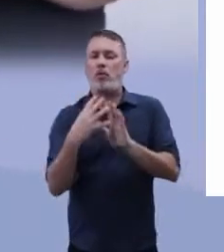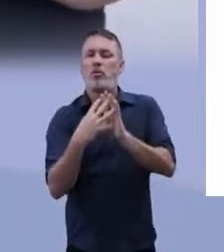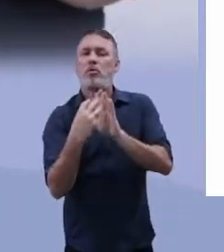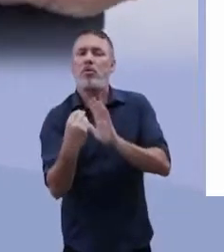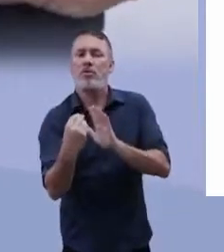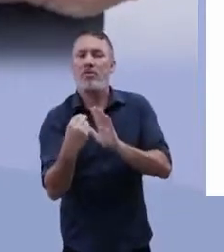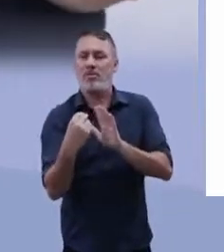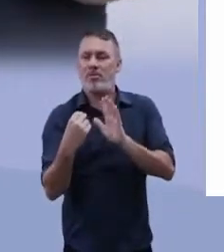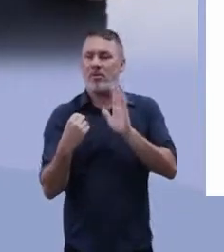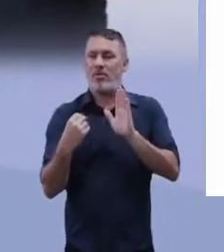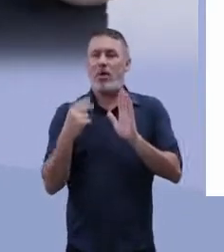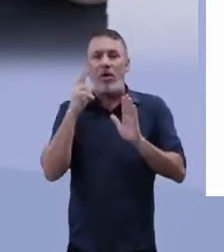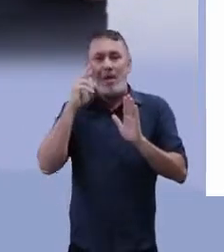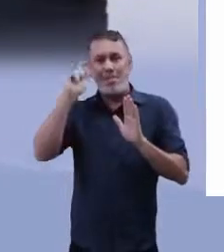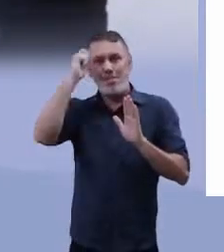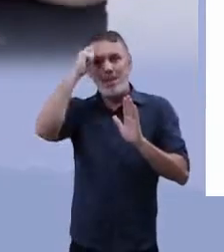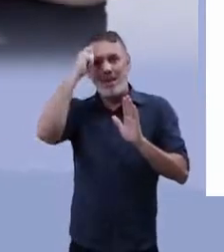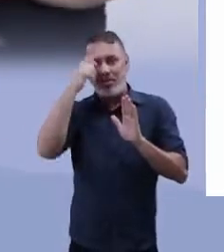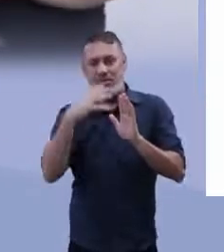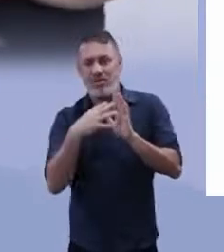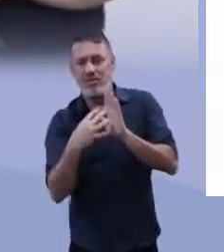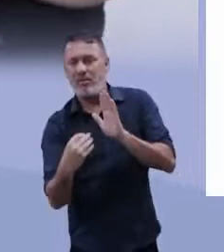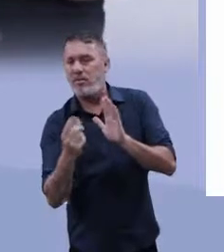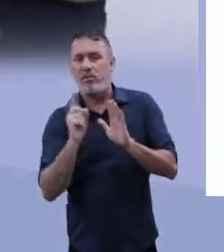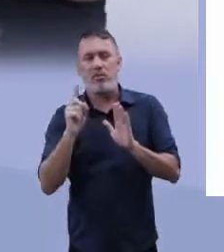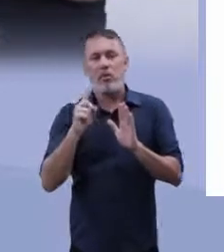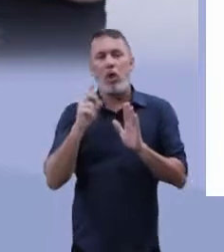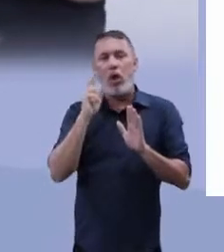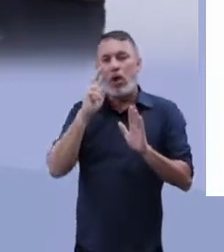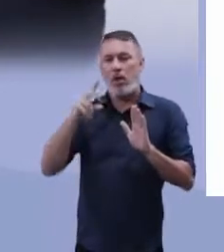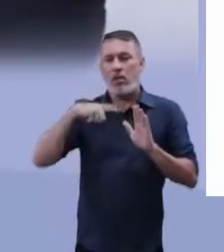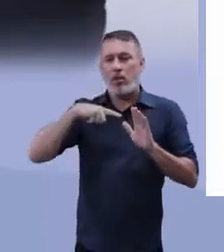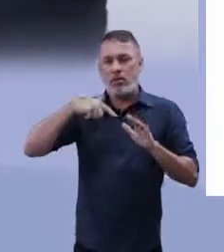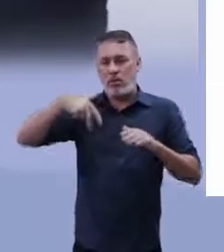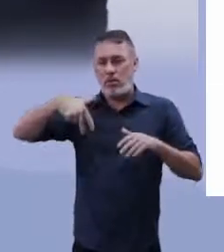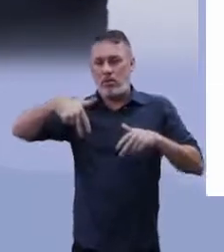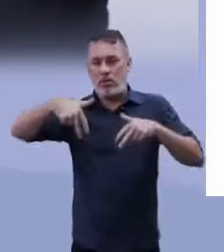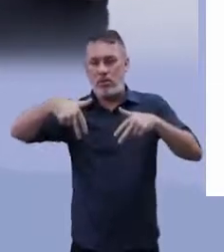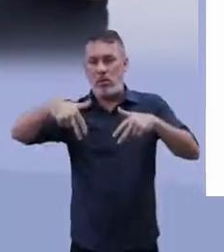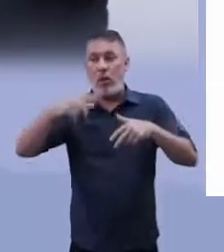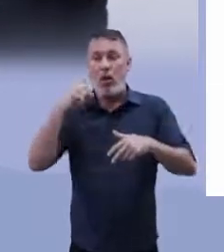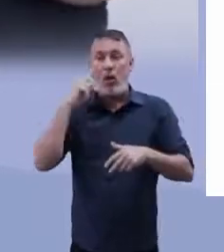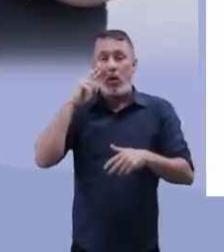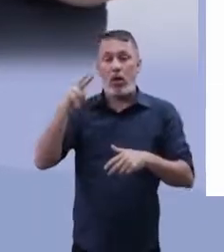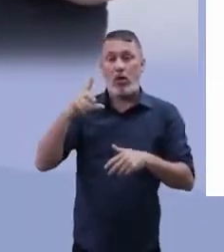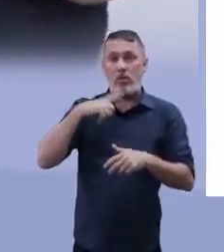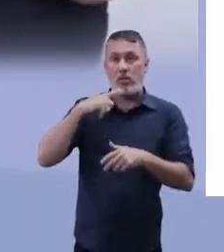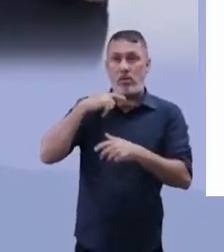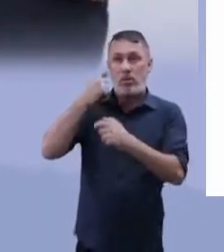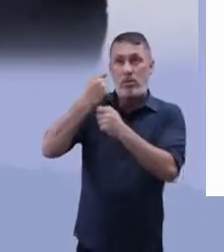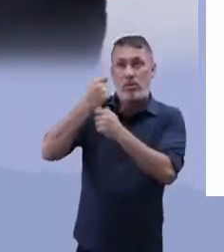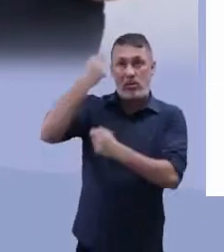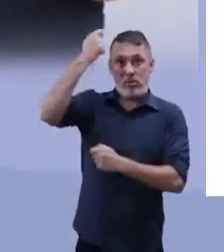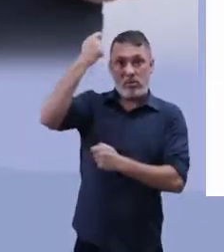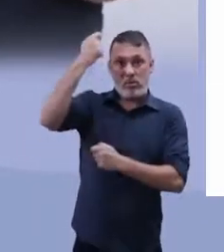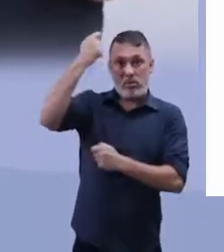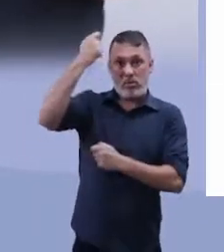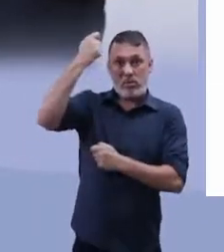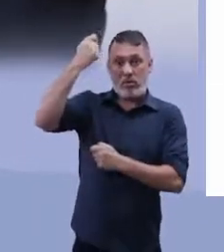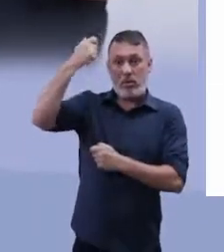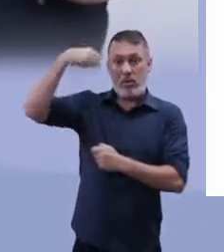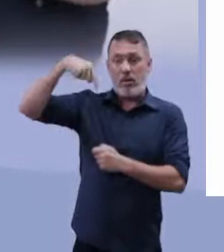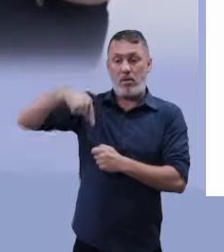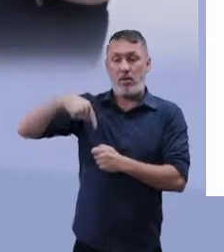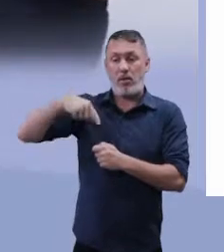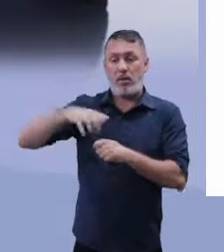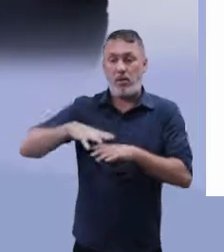teria que ser verde, azul ou vermelha. Se você observar com atenção, a sombra embaixo do guarda-sol, embaixo da sombrinha,